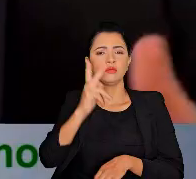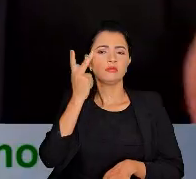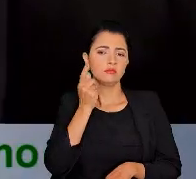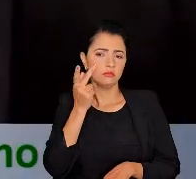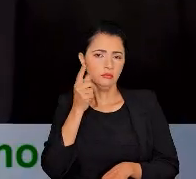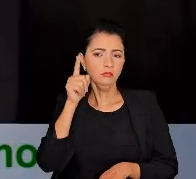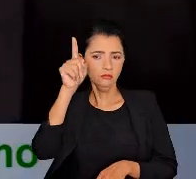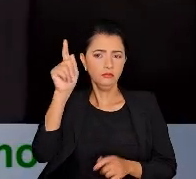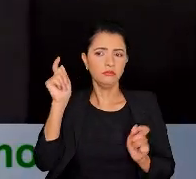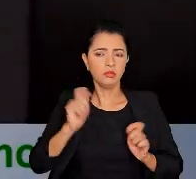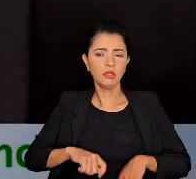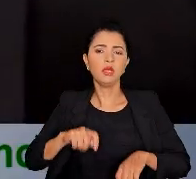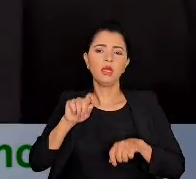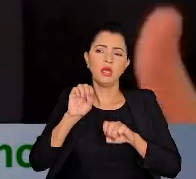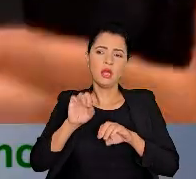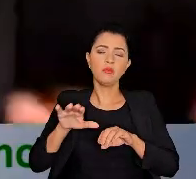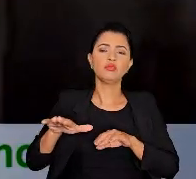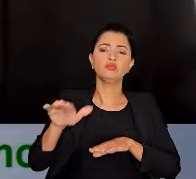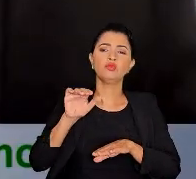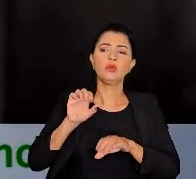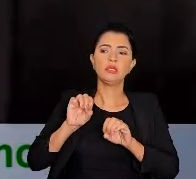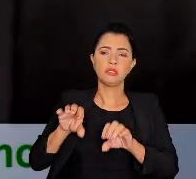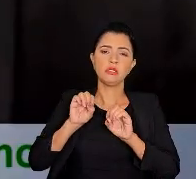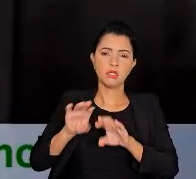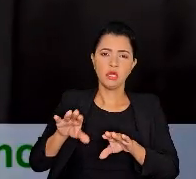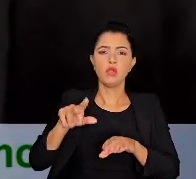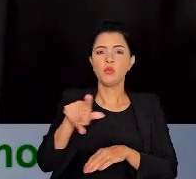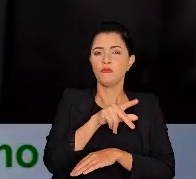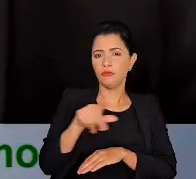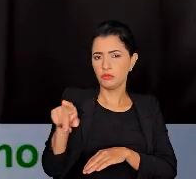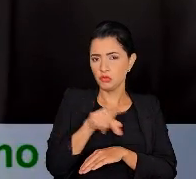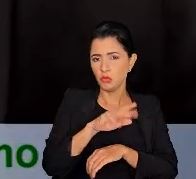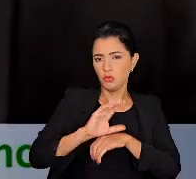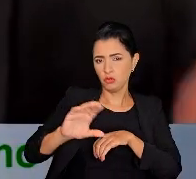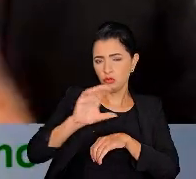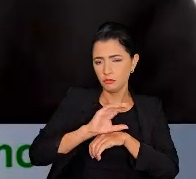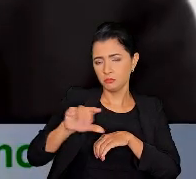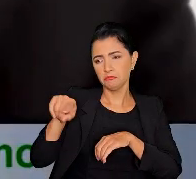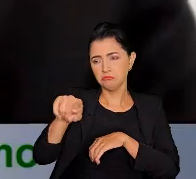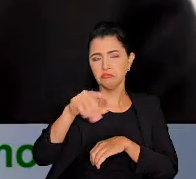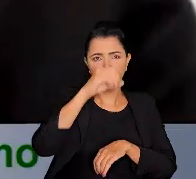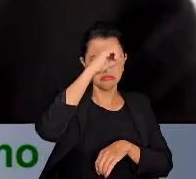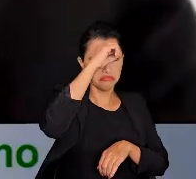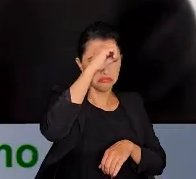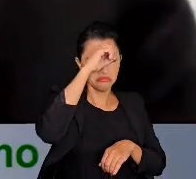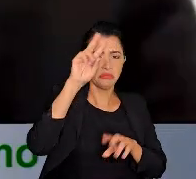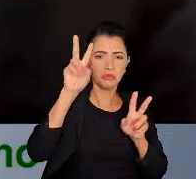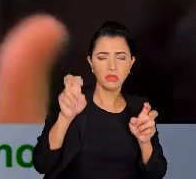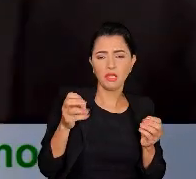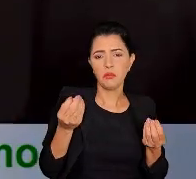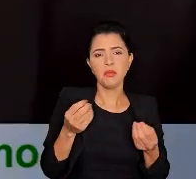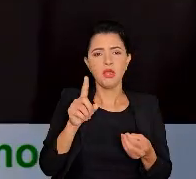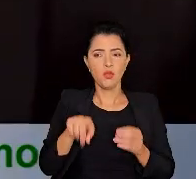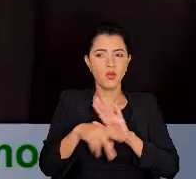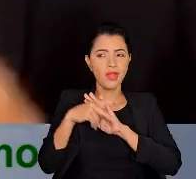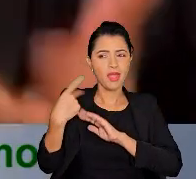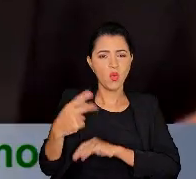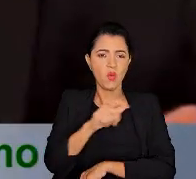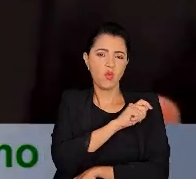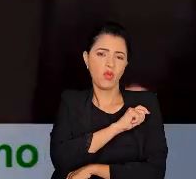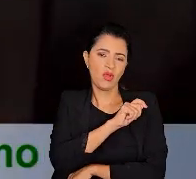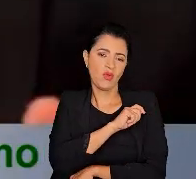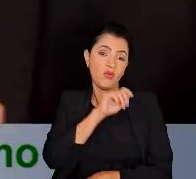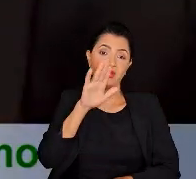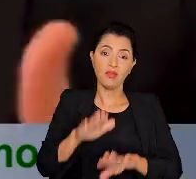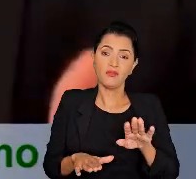estamos capacitando docentes, porque também o desconhecimento sobre o tema não é só dos alunos, nem sempre o